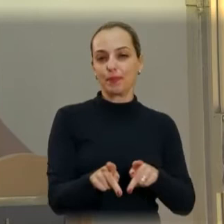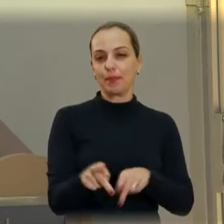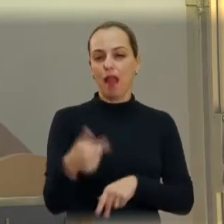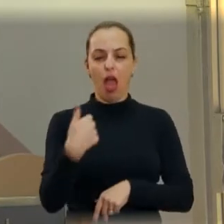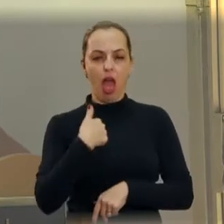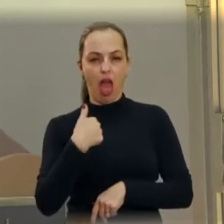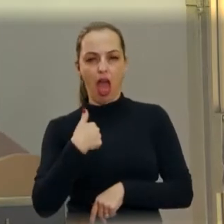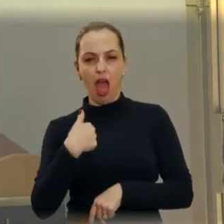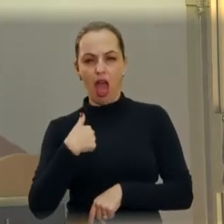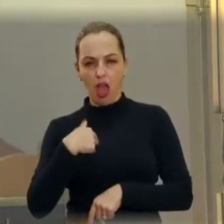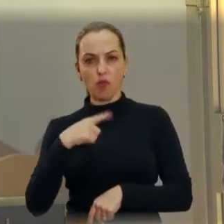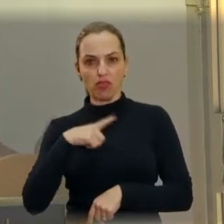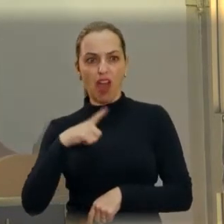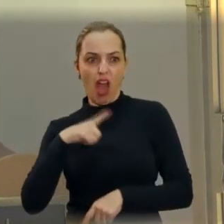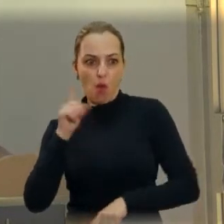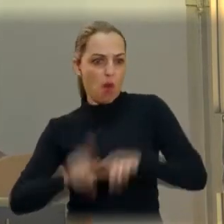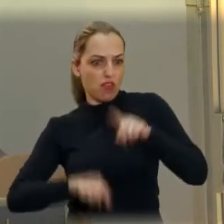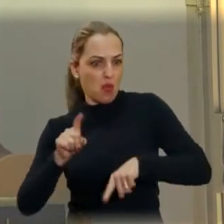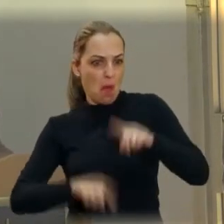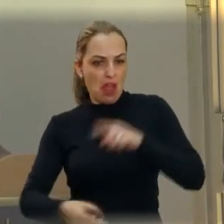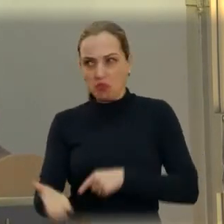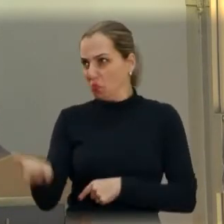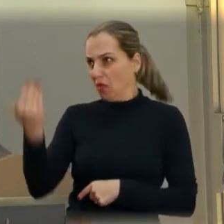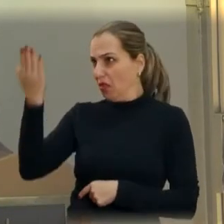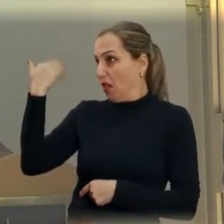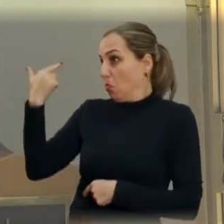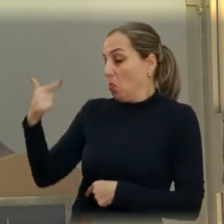disponho de alguns instrumentos que eu não dispunha antes.